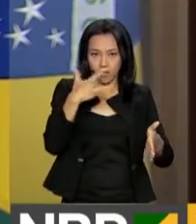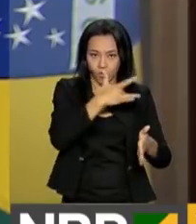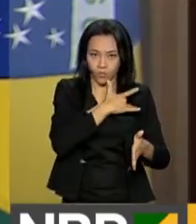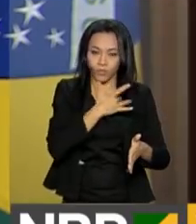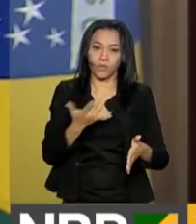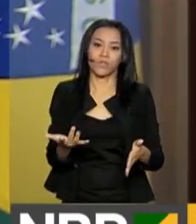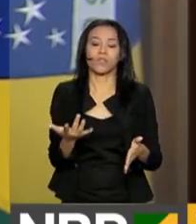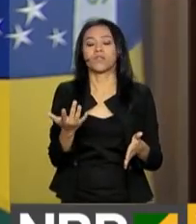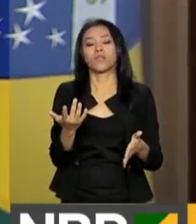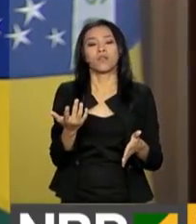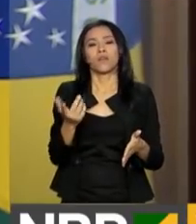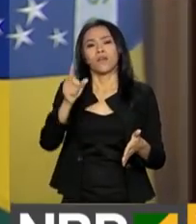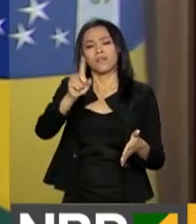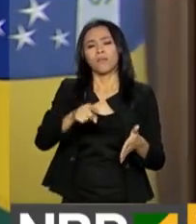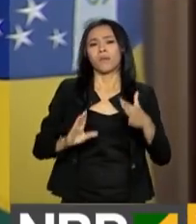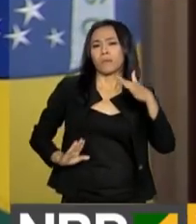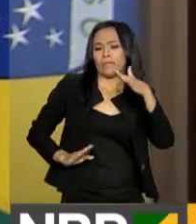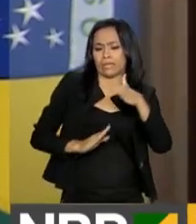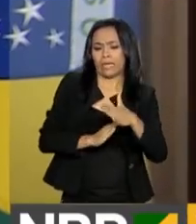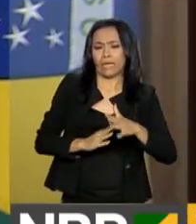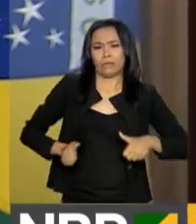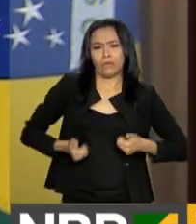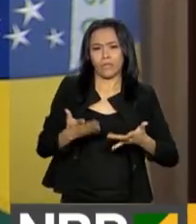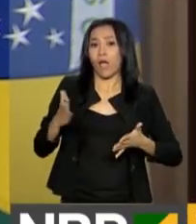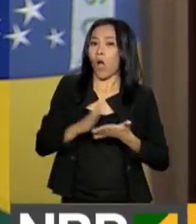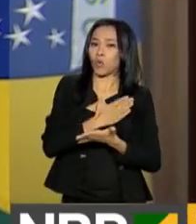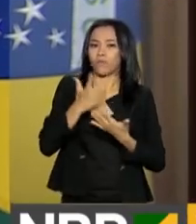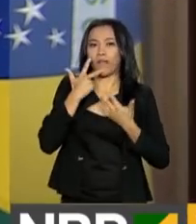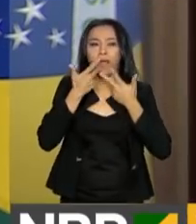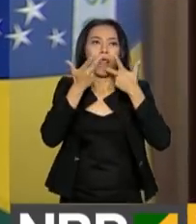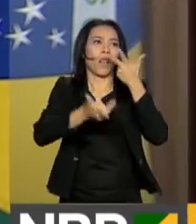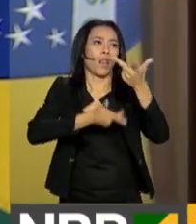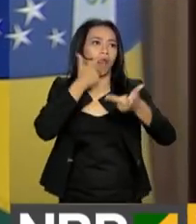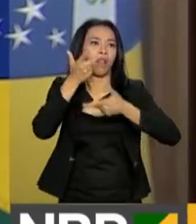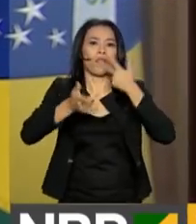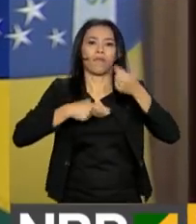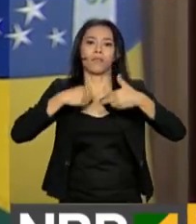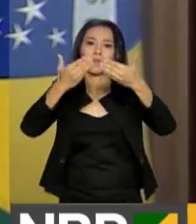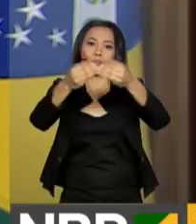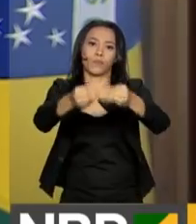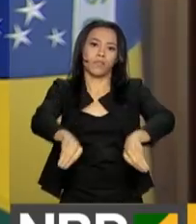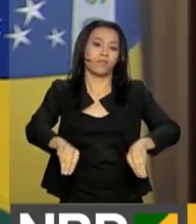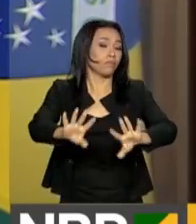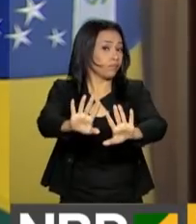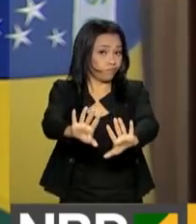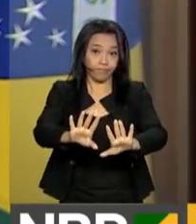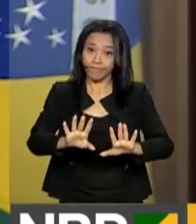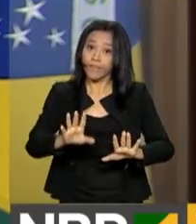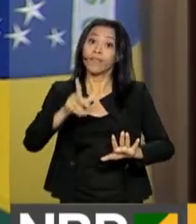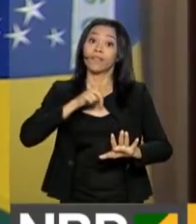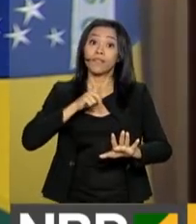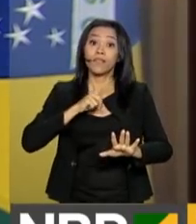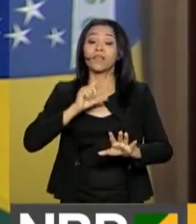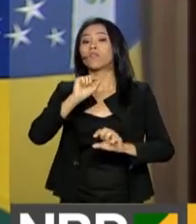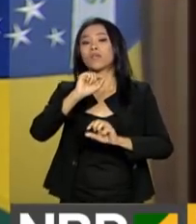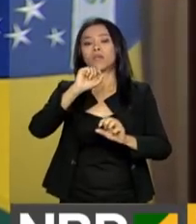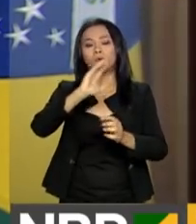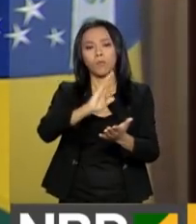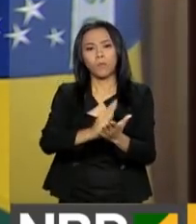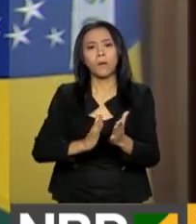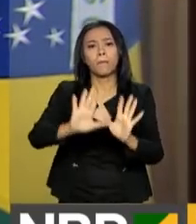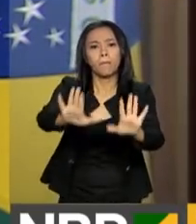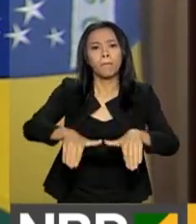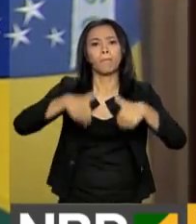entregue e destruindo um teto de gastos públicos e o que houve foi um recorde de atendimentos nas unidades básicas de